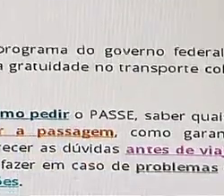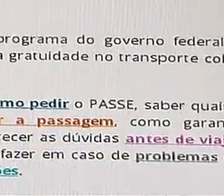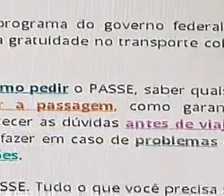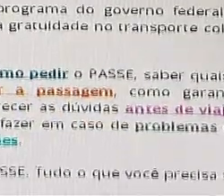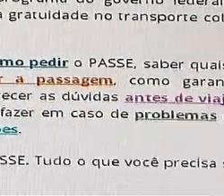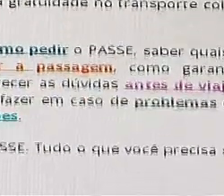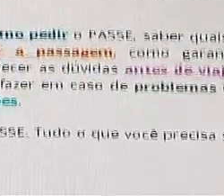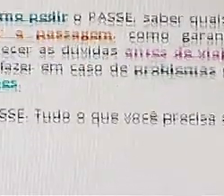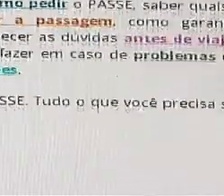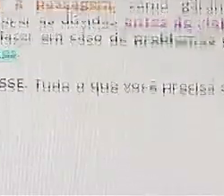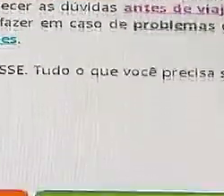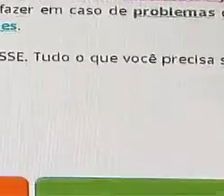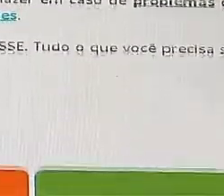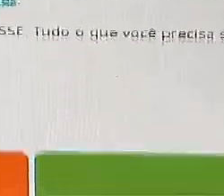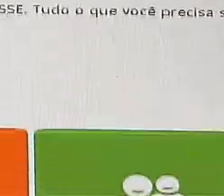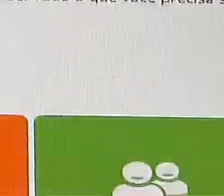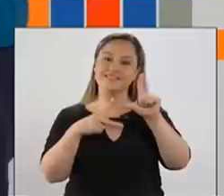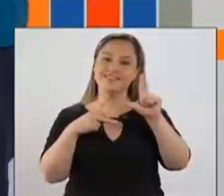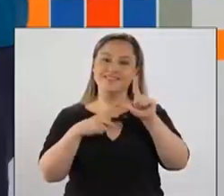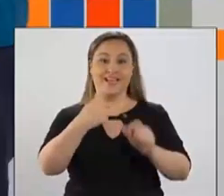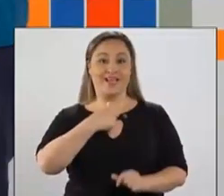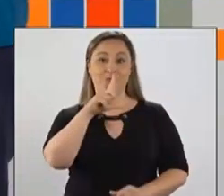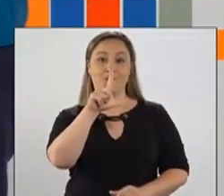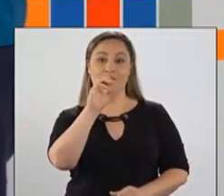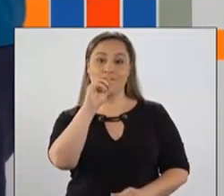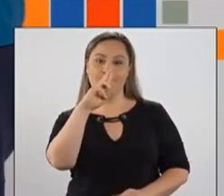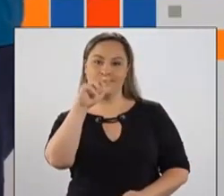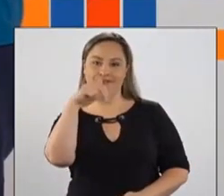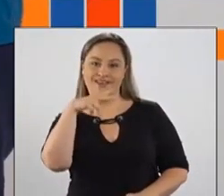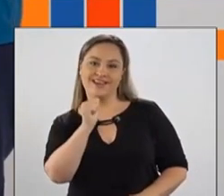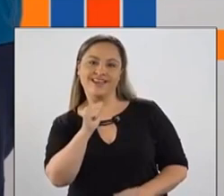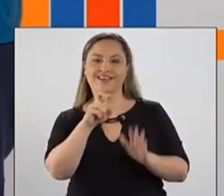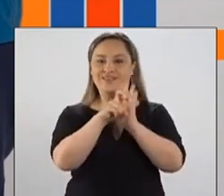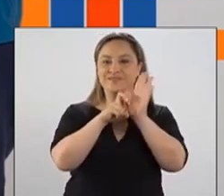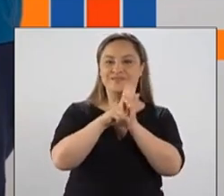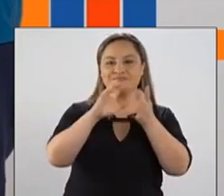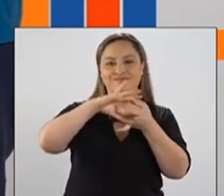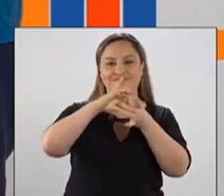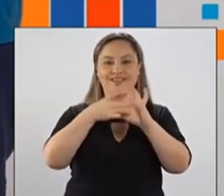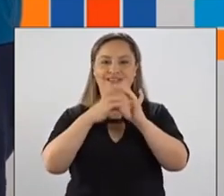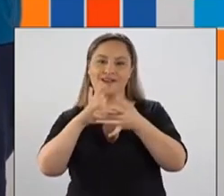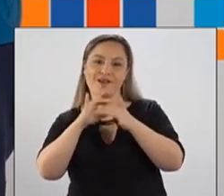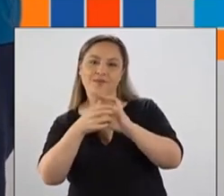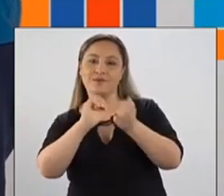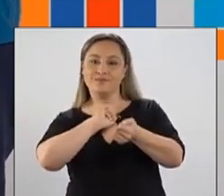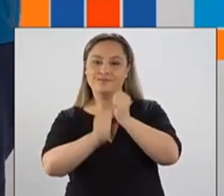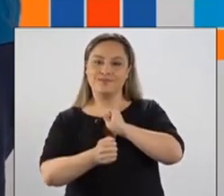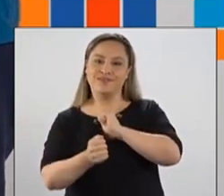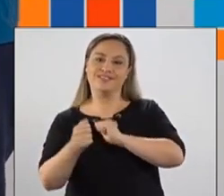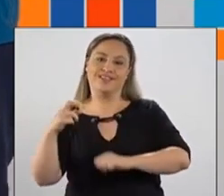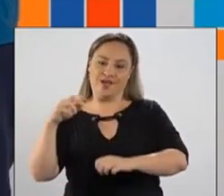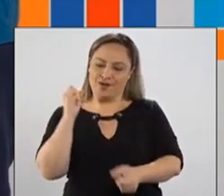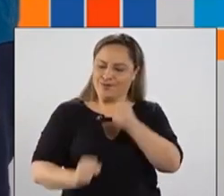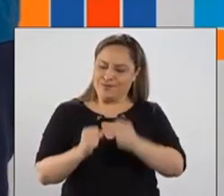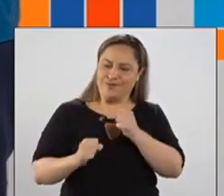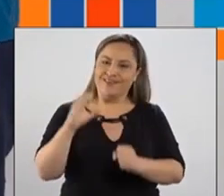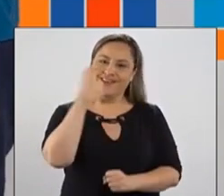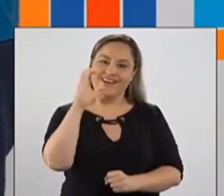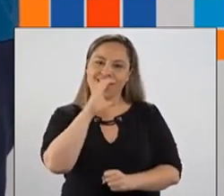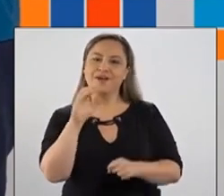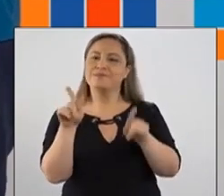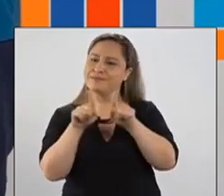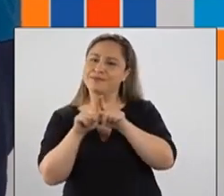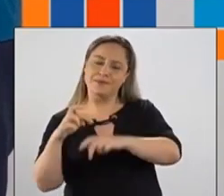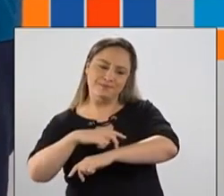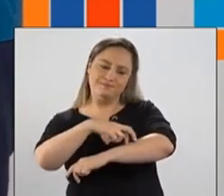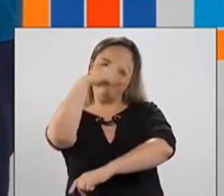Ao acessar o site, um convite, a para-atleta olímpica Lorena Spoladori e o guia dela, Renato Oliveira, chamam